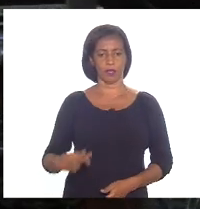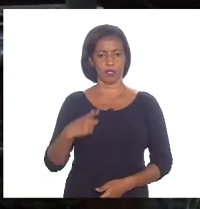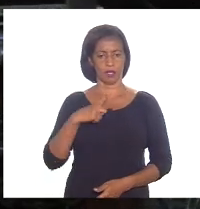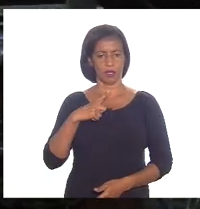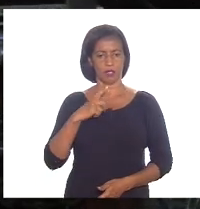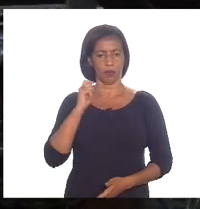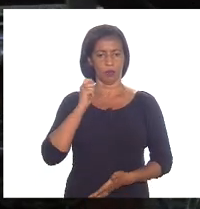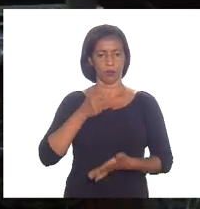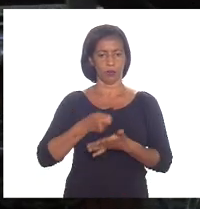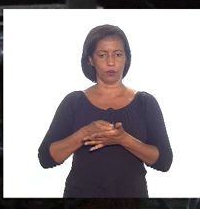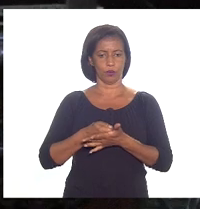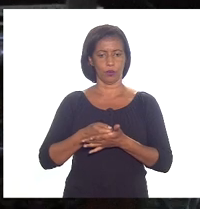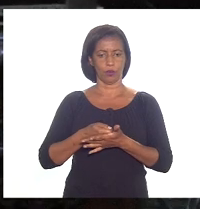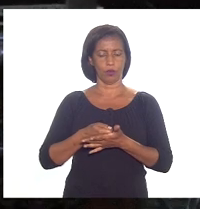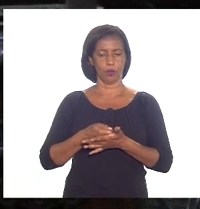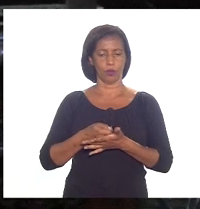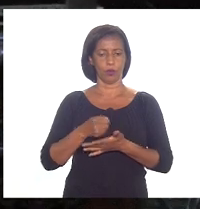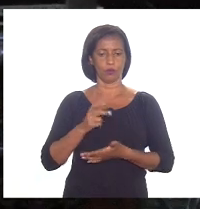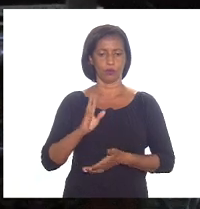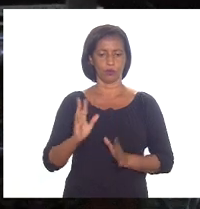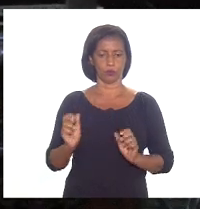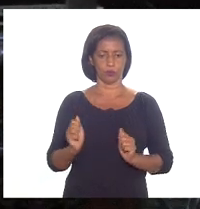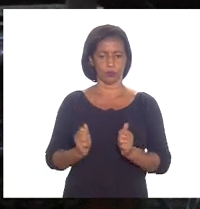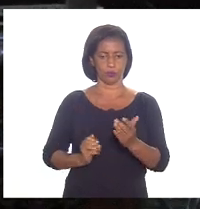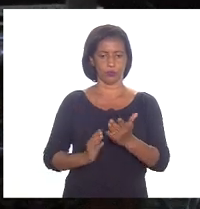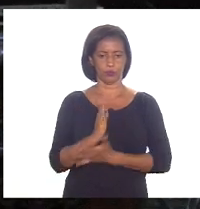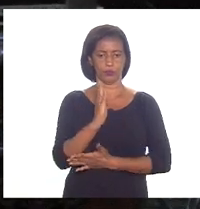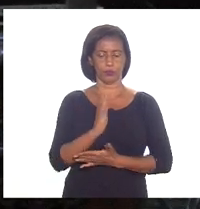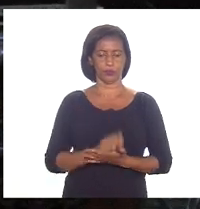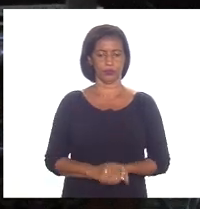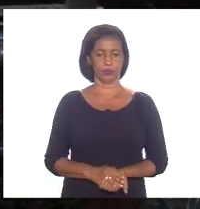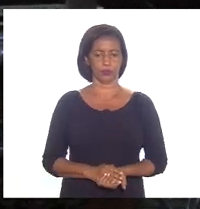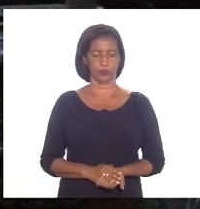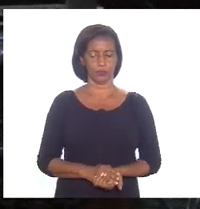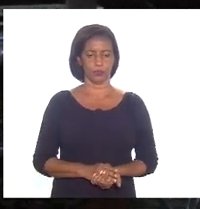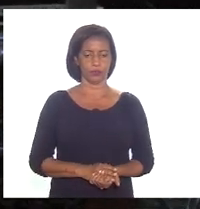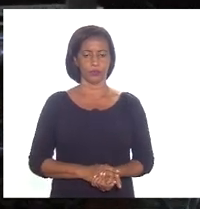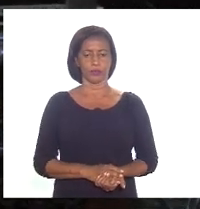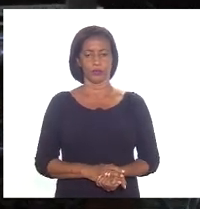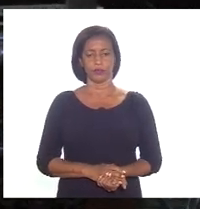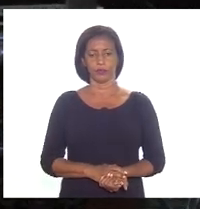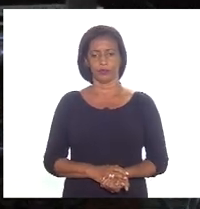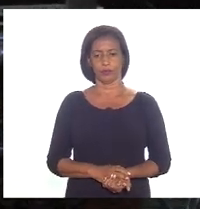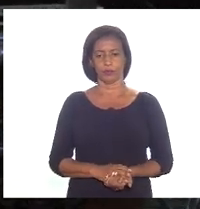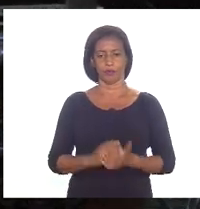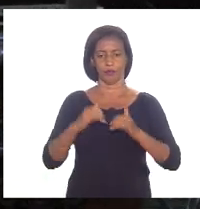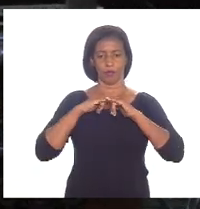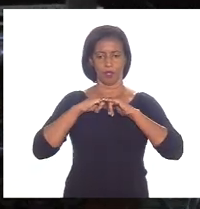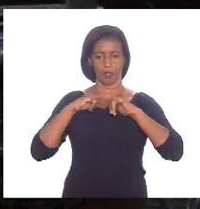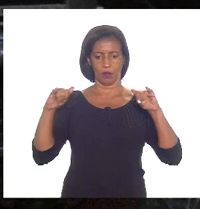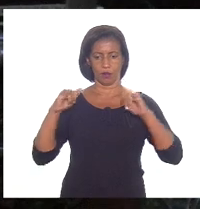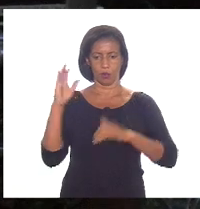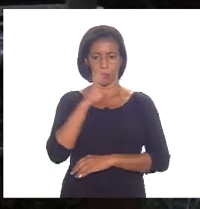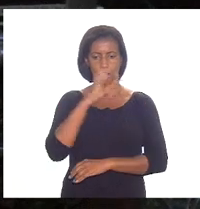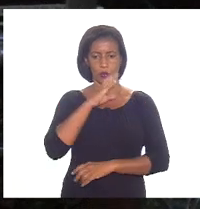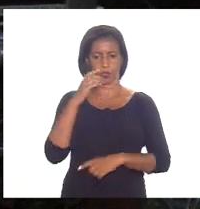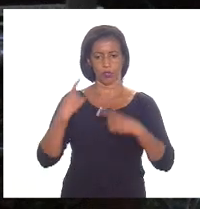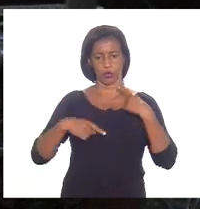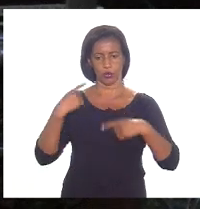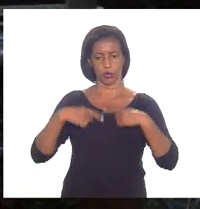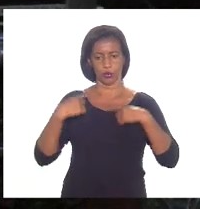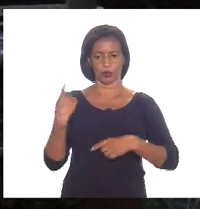defere. Se os que aprovam permaneçam como estão, aprovado, vai autógrafo. Anuncio, em regime de urgência, em discussão